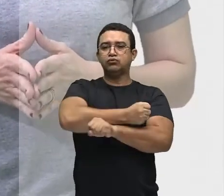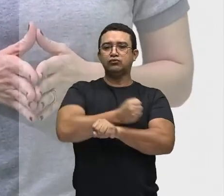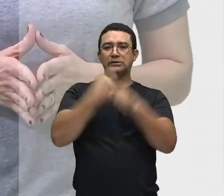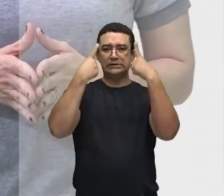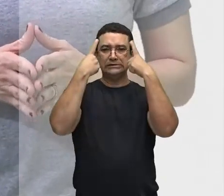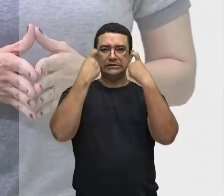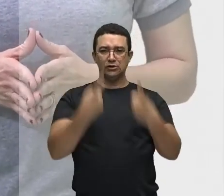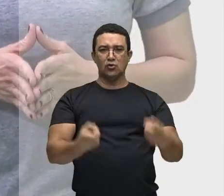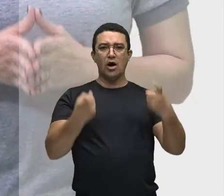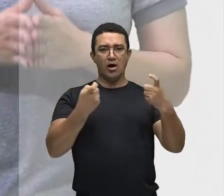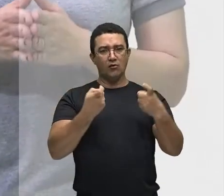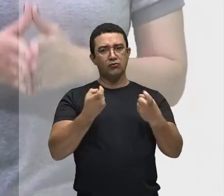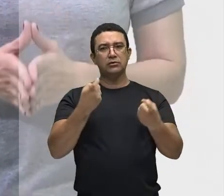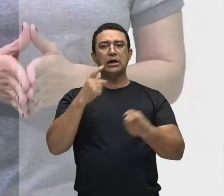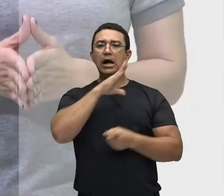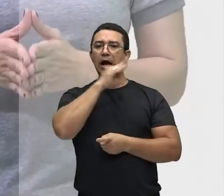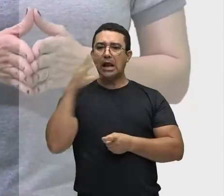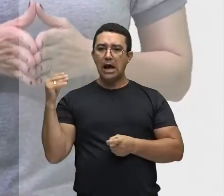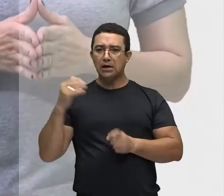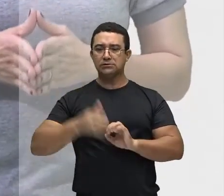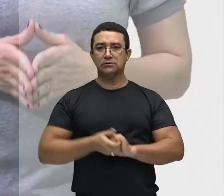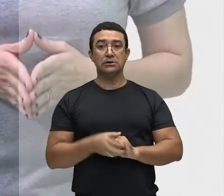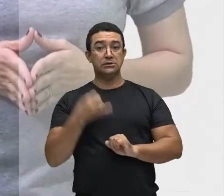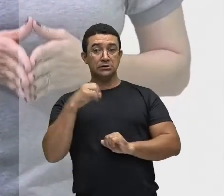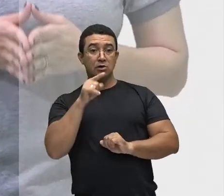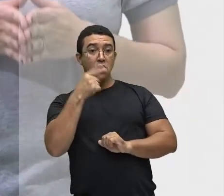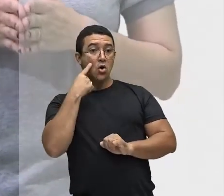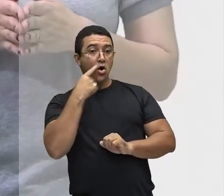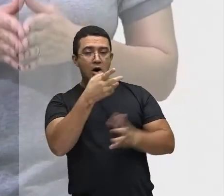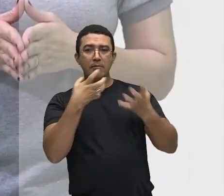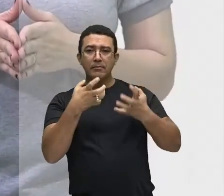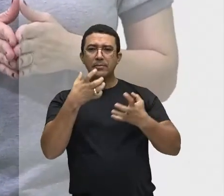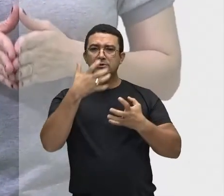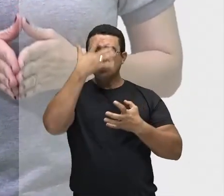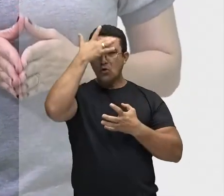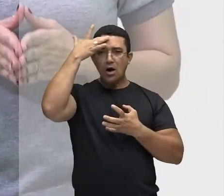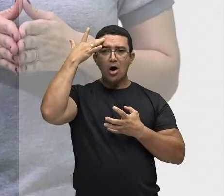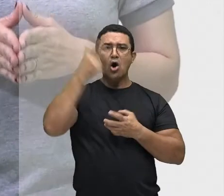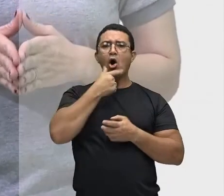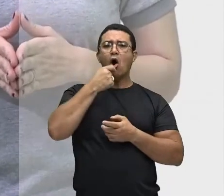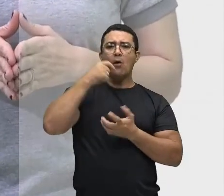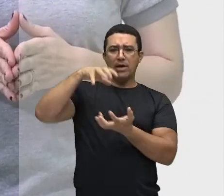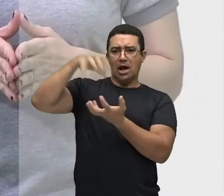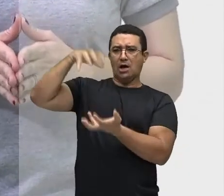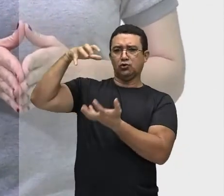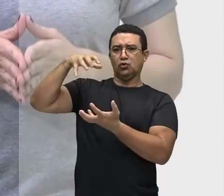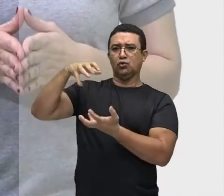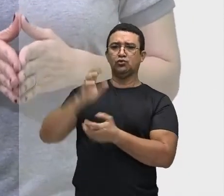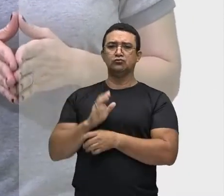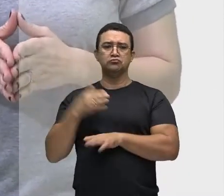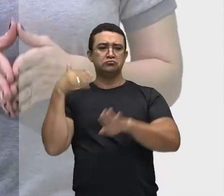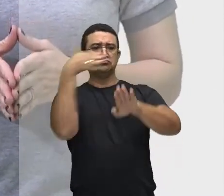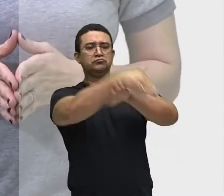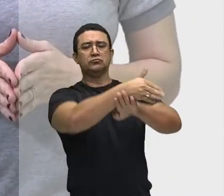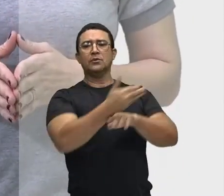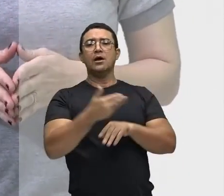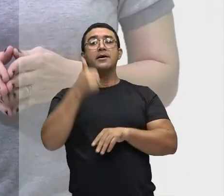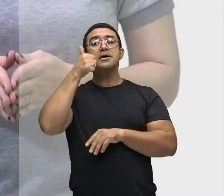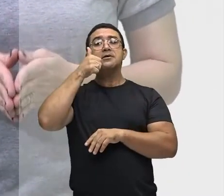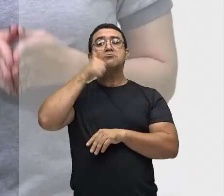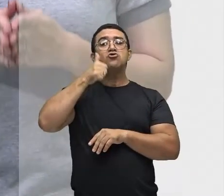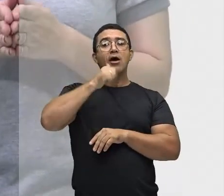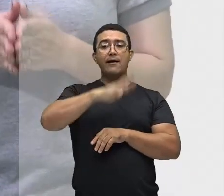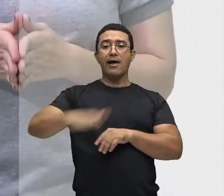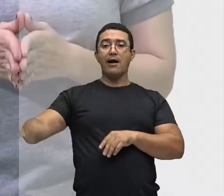infantil. Então, se por algum acaso alguém tocar em alguma região que você não goste, que não pode ser tocada, que